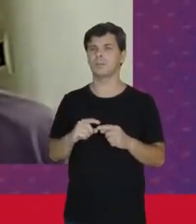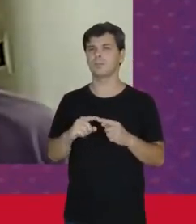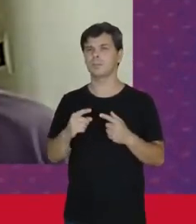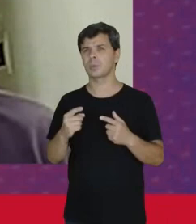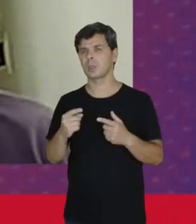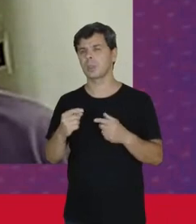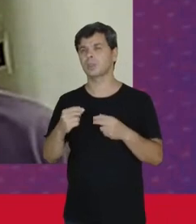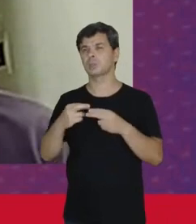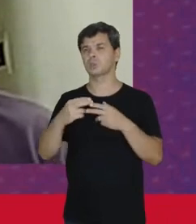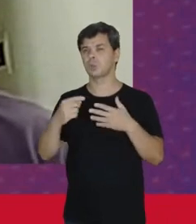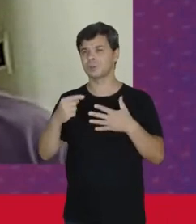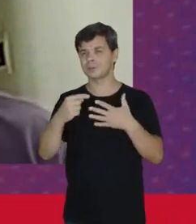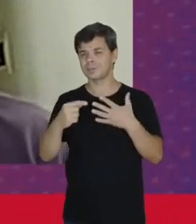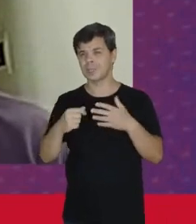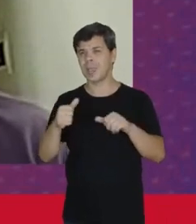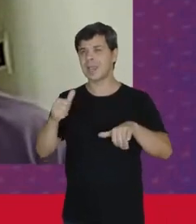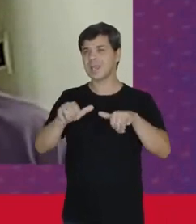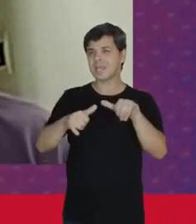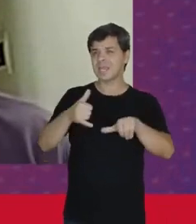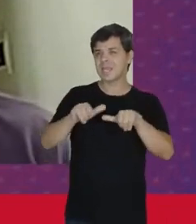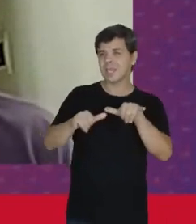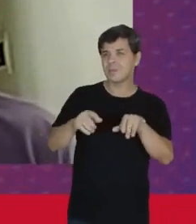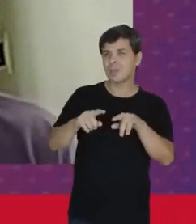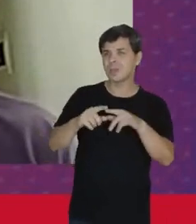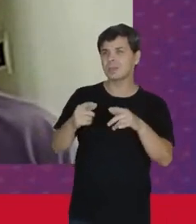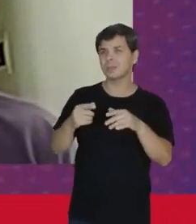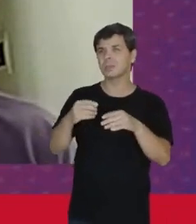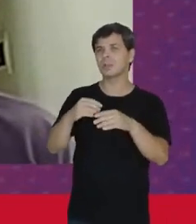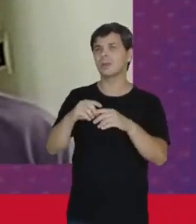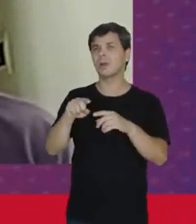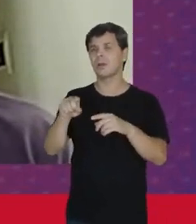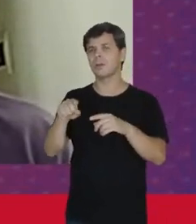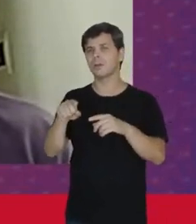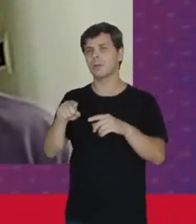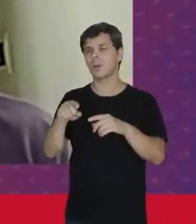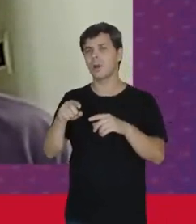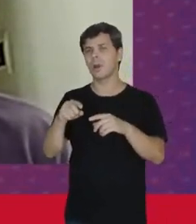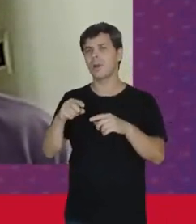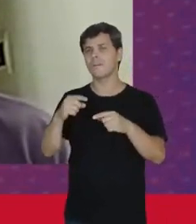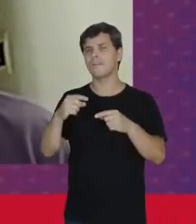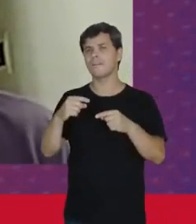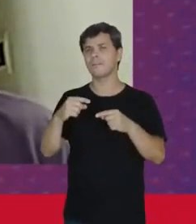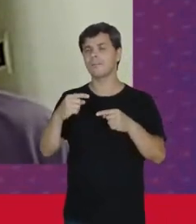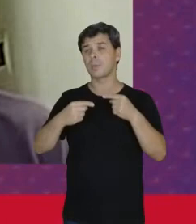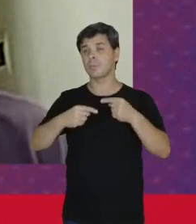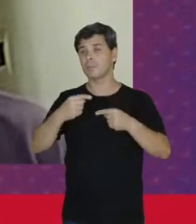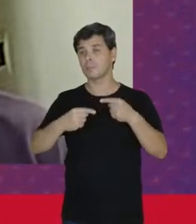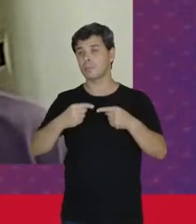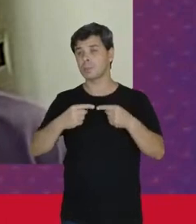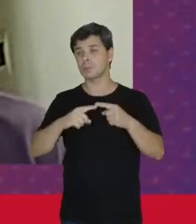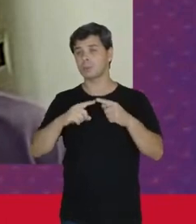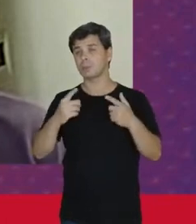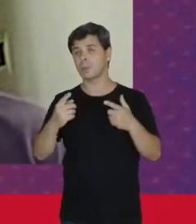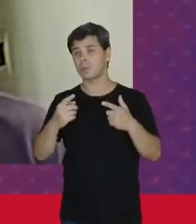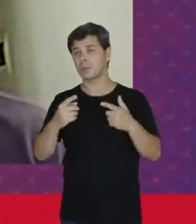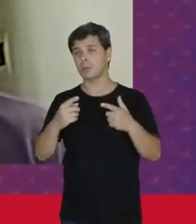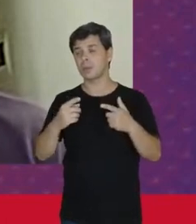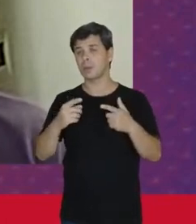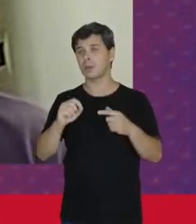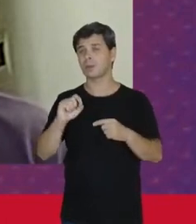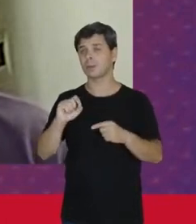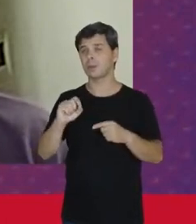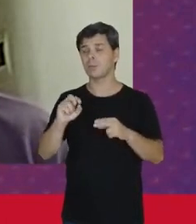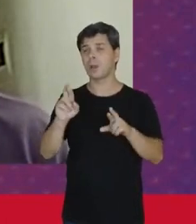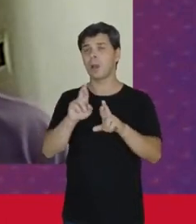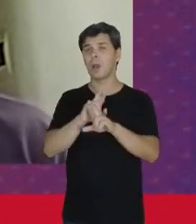os componentes, né, dos agrotóxicos. Isso também é uma das questões, e outra, inclusive, é